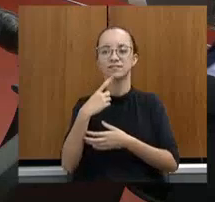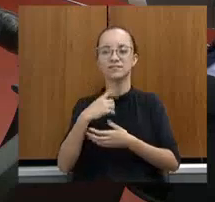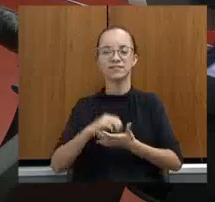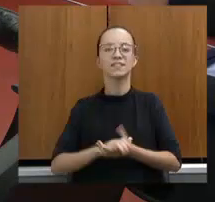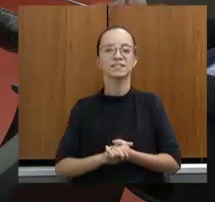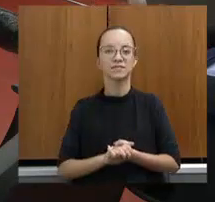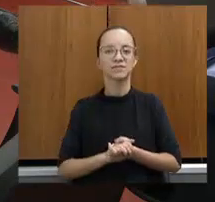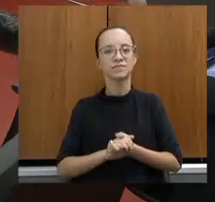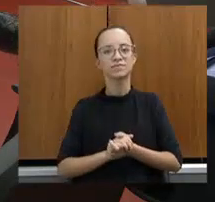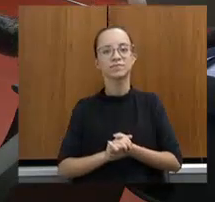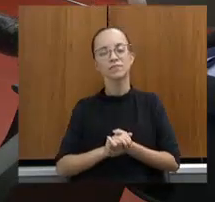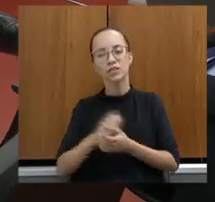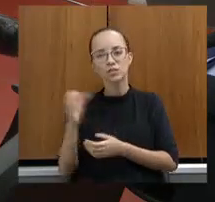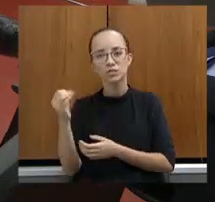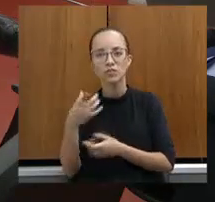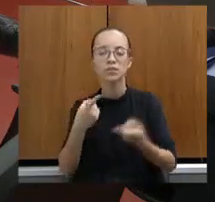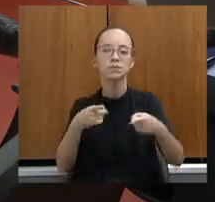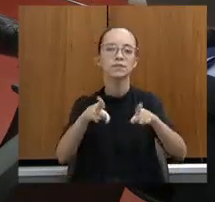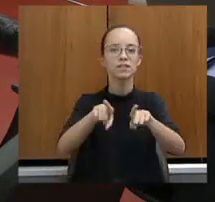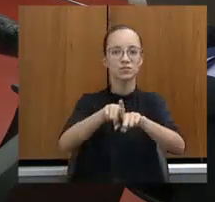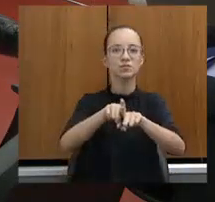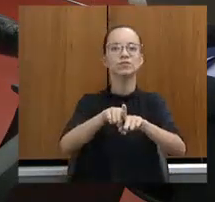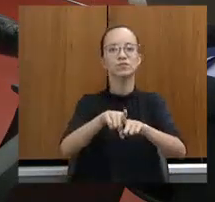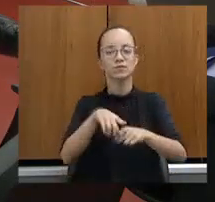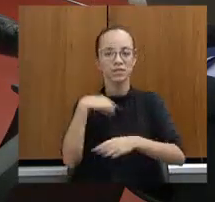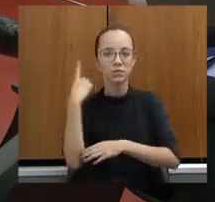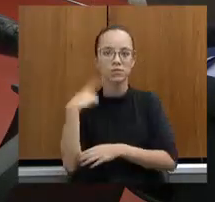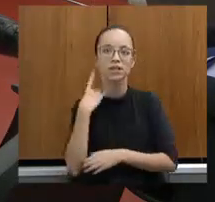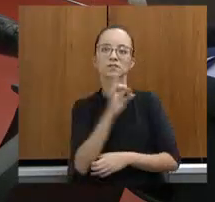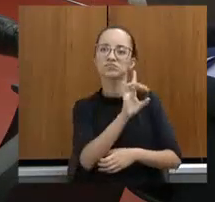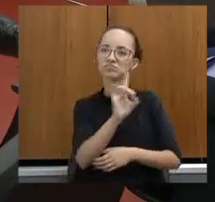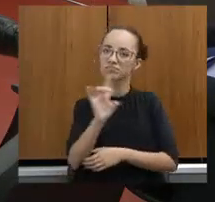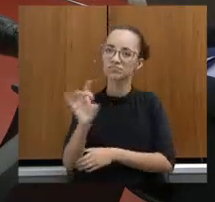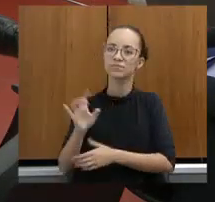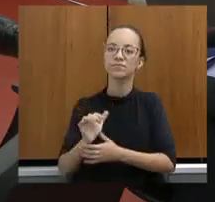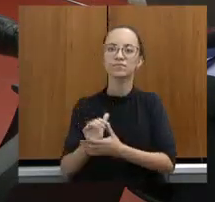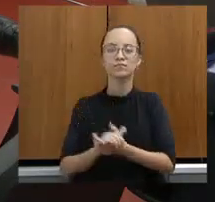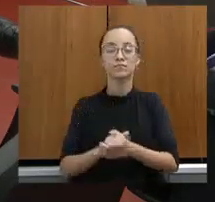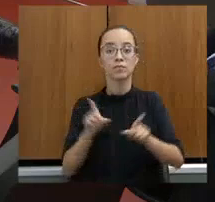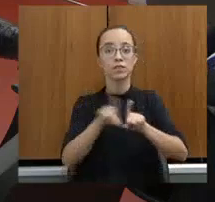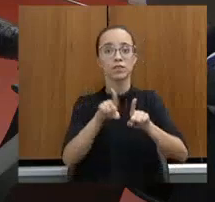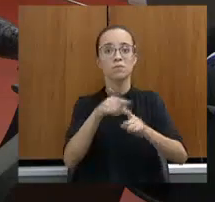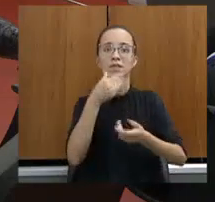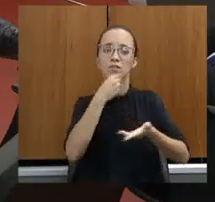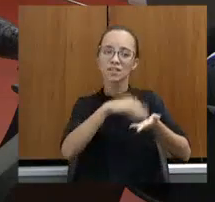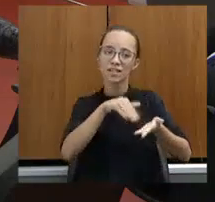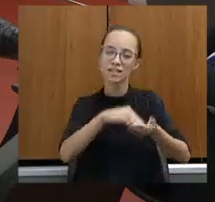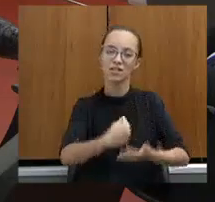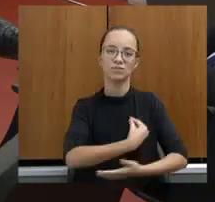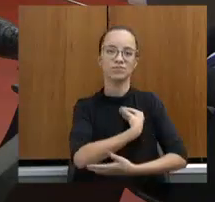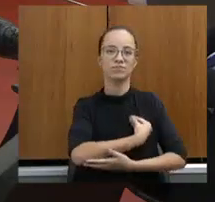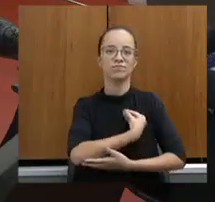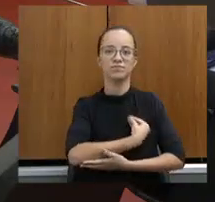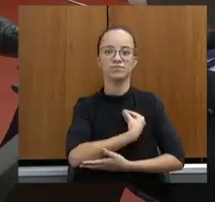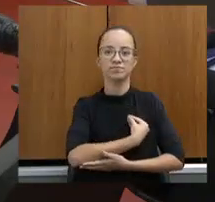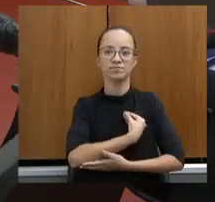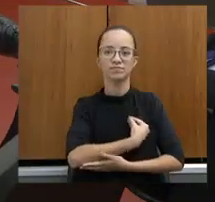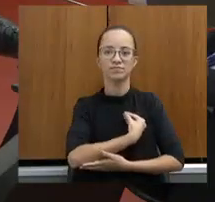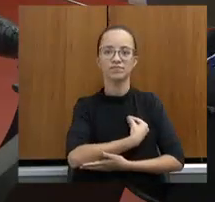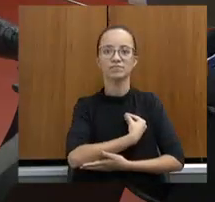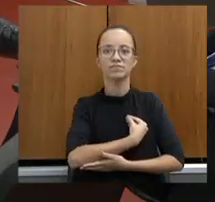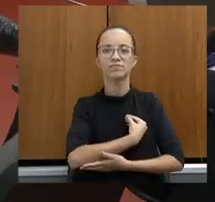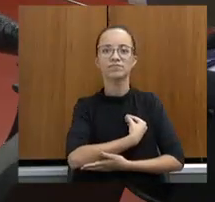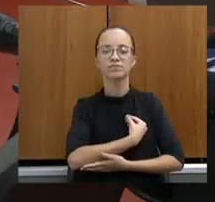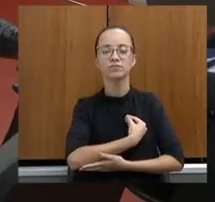nós dos Nobres parceiros deputados deputados também nossos secretários aqui presente Gustavo